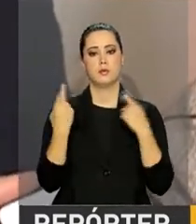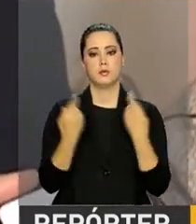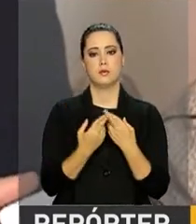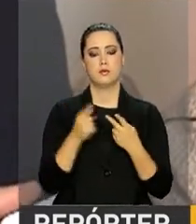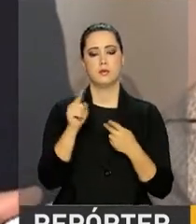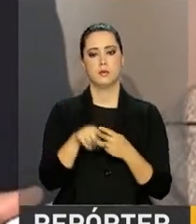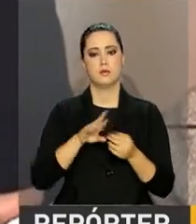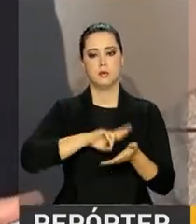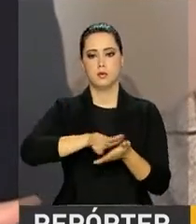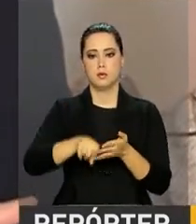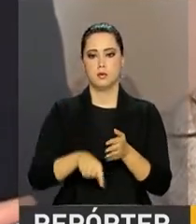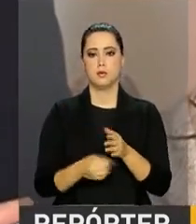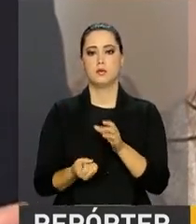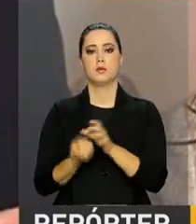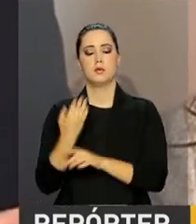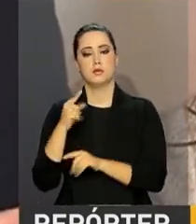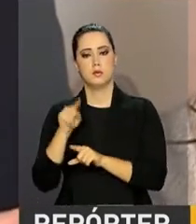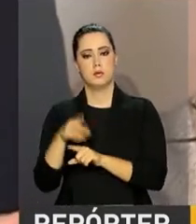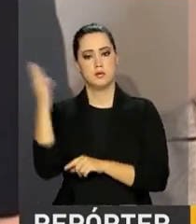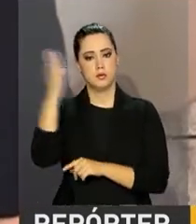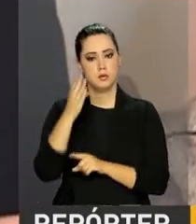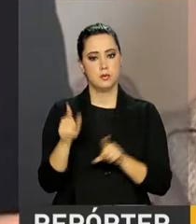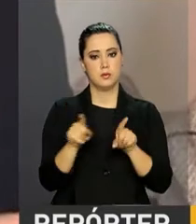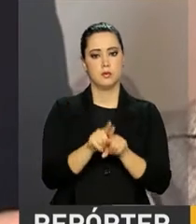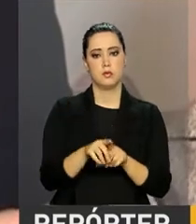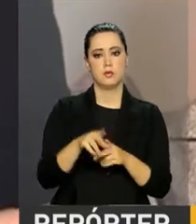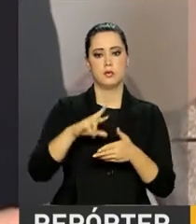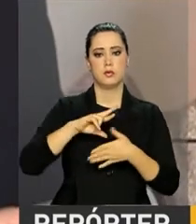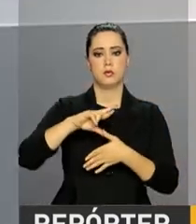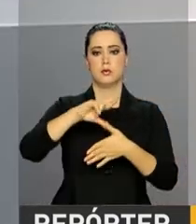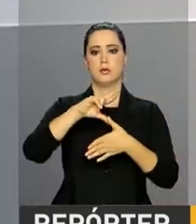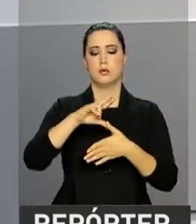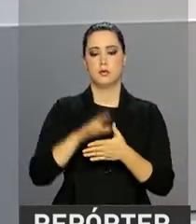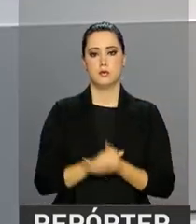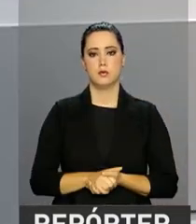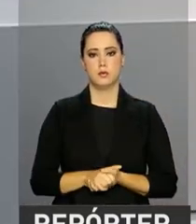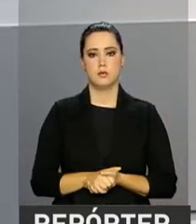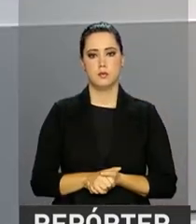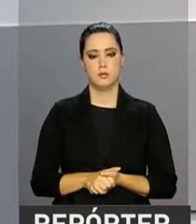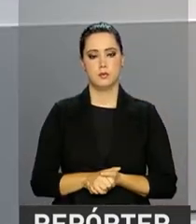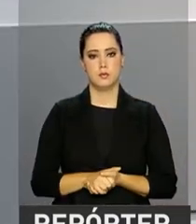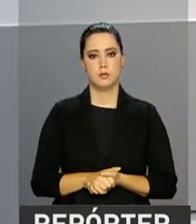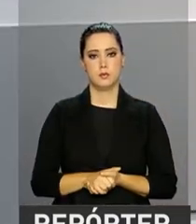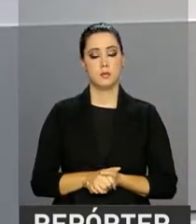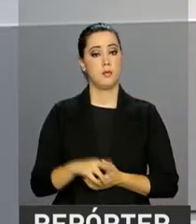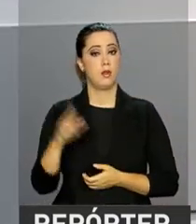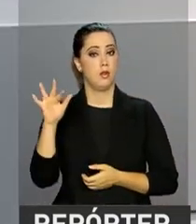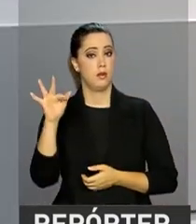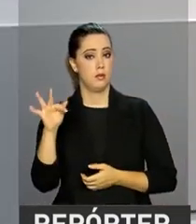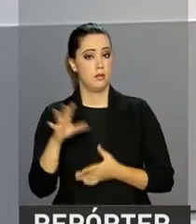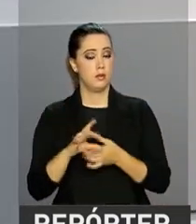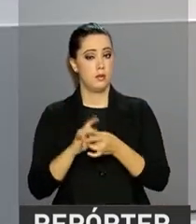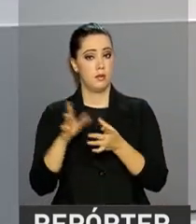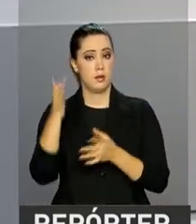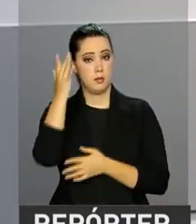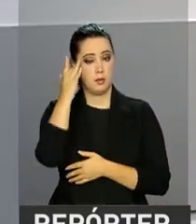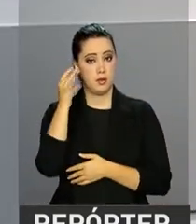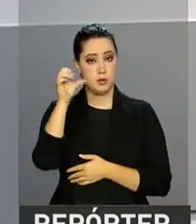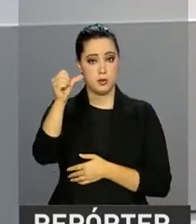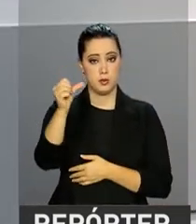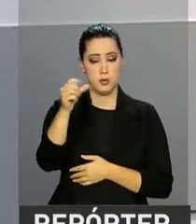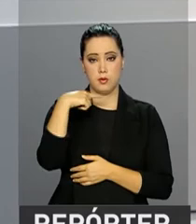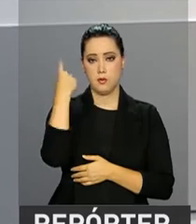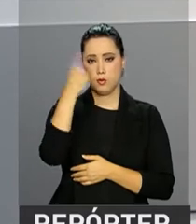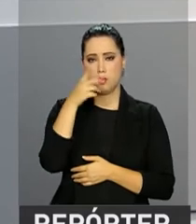com muitos frutos para o brasil e para latino américa a receita federal libera amanhã a partir das 9 horas